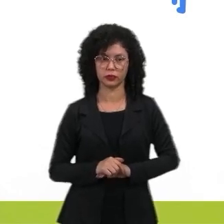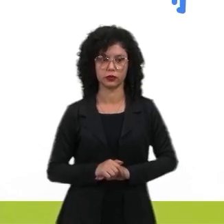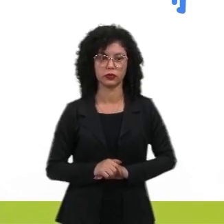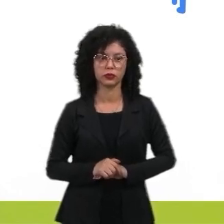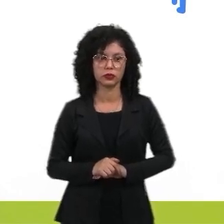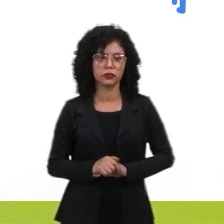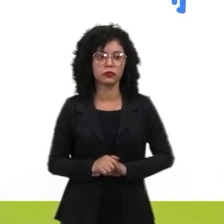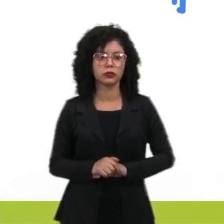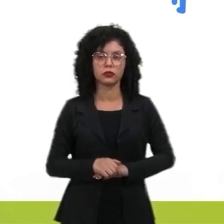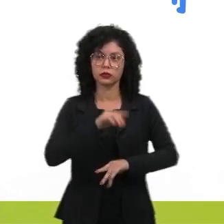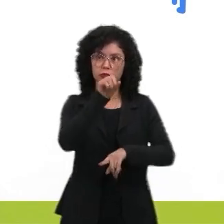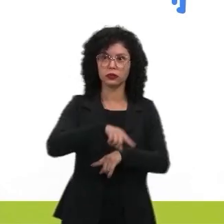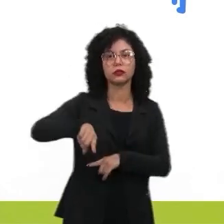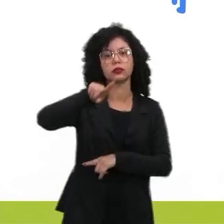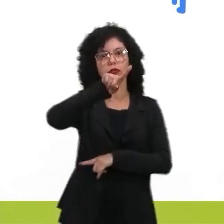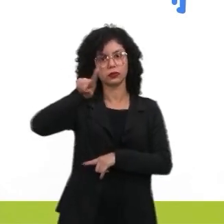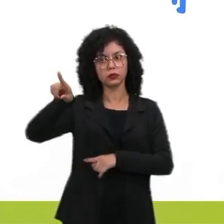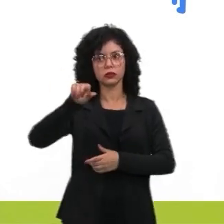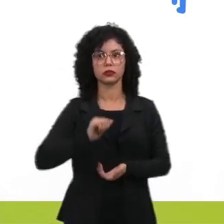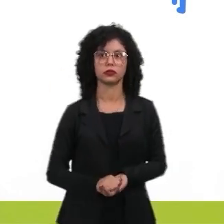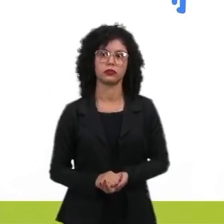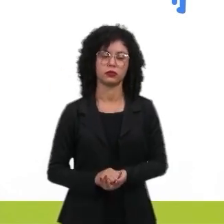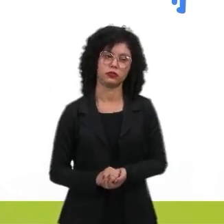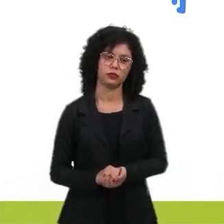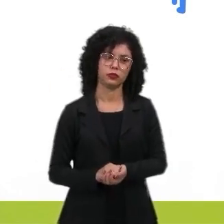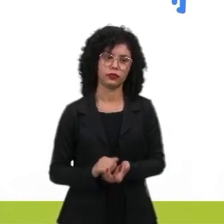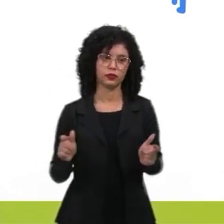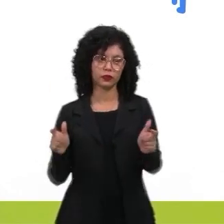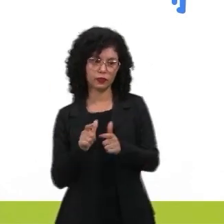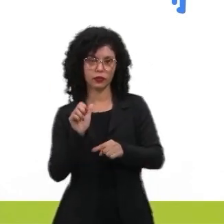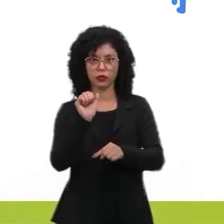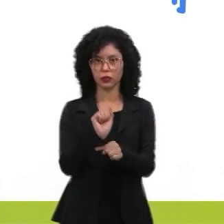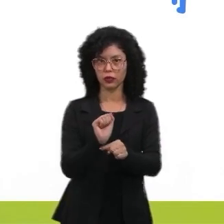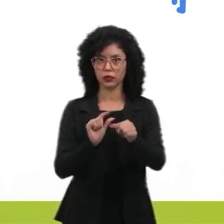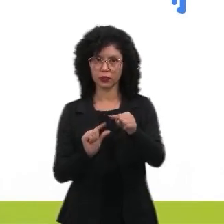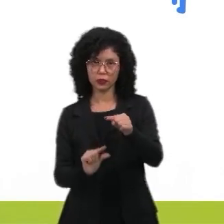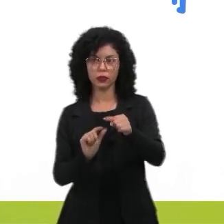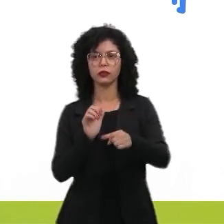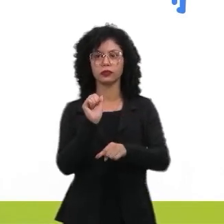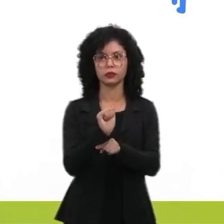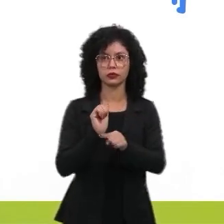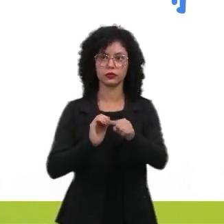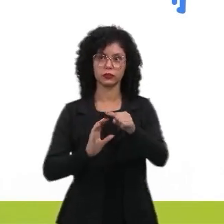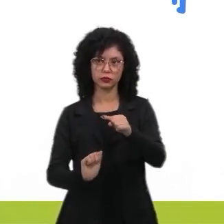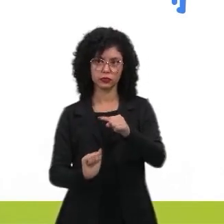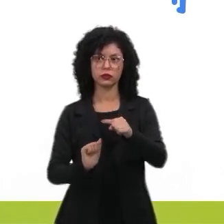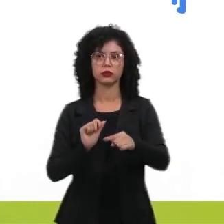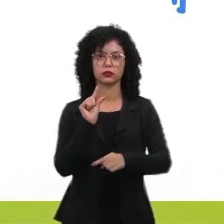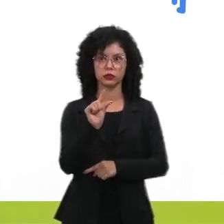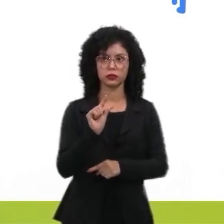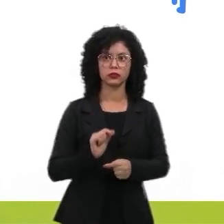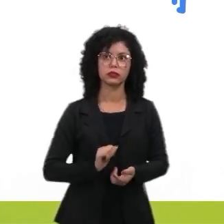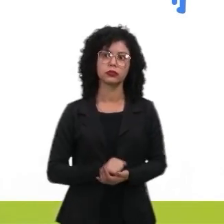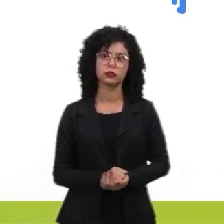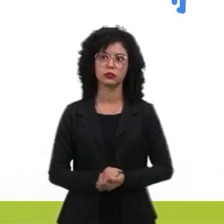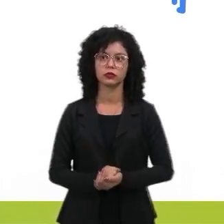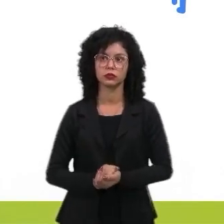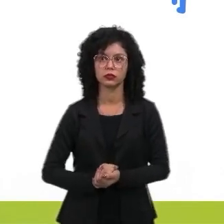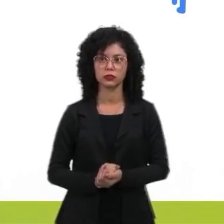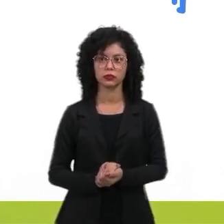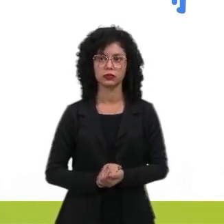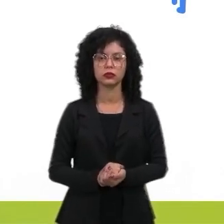bem? Ou seja, a raiz quadrada de o azinho dividido pelo azão. E, não menos importante, imagina aí você construir